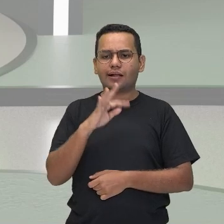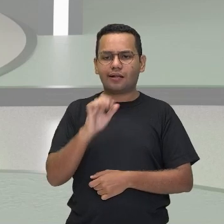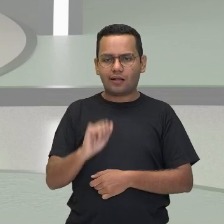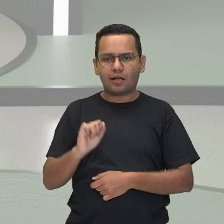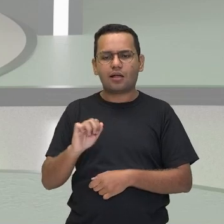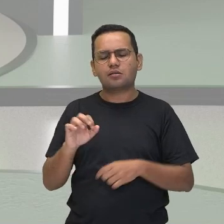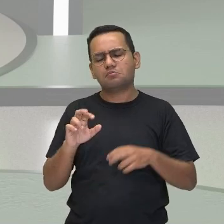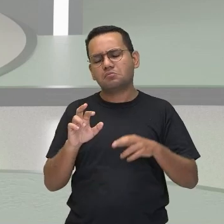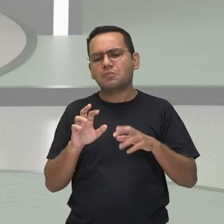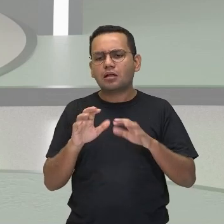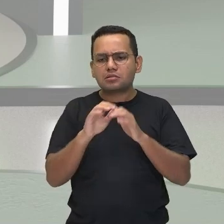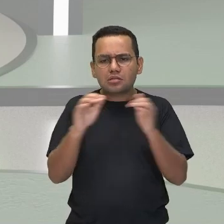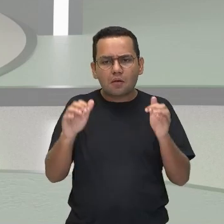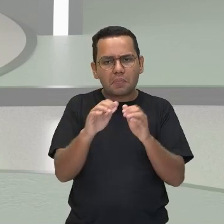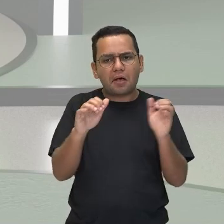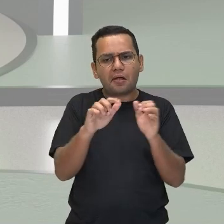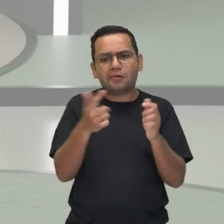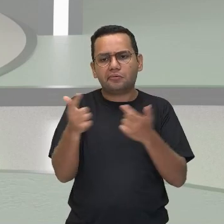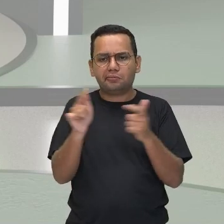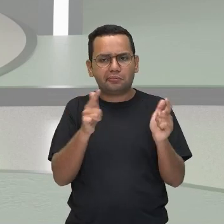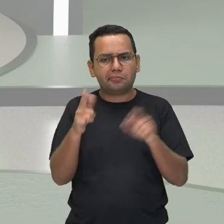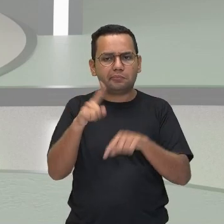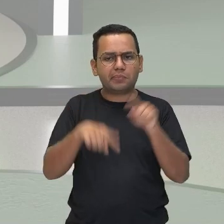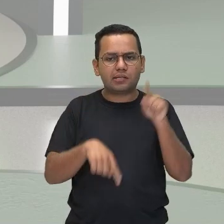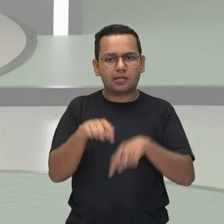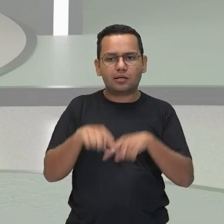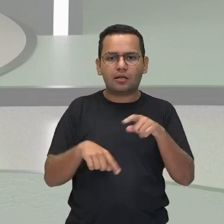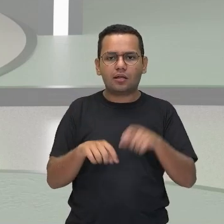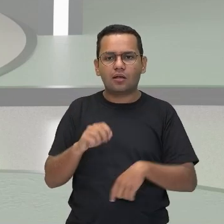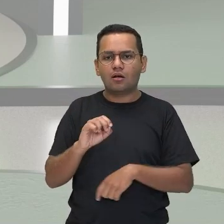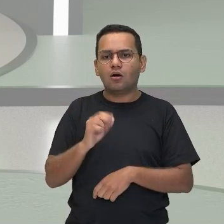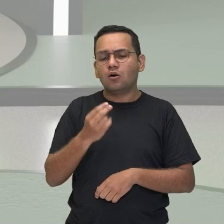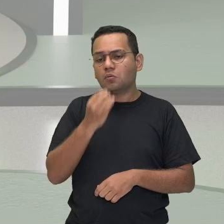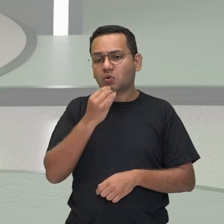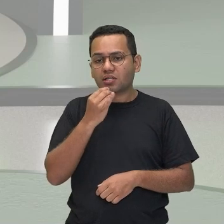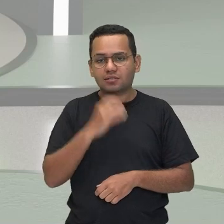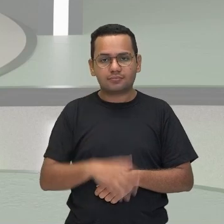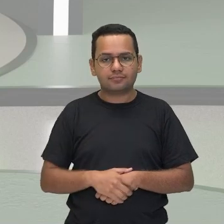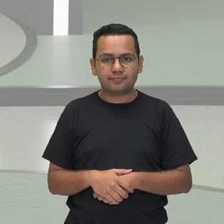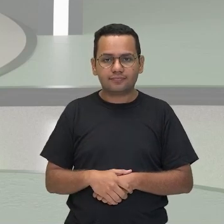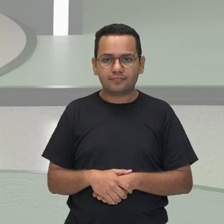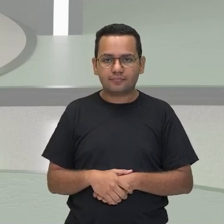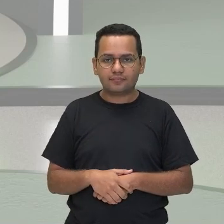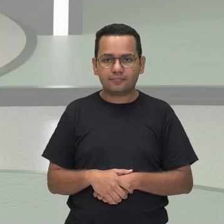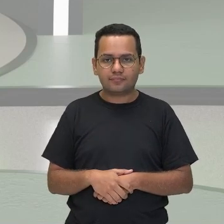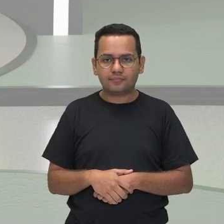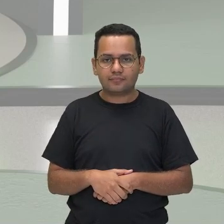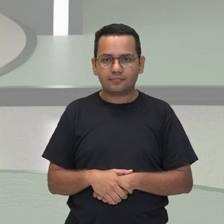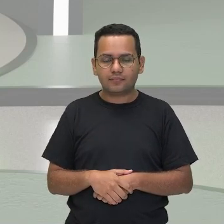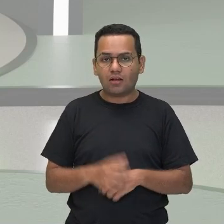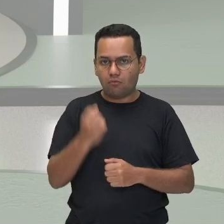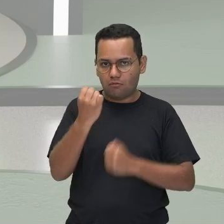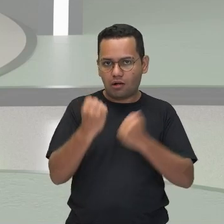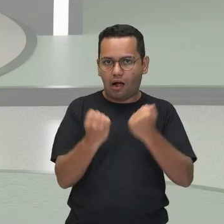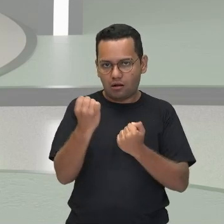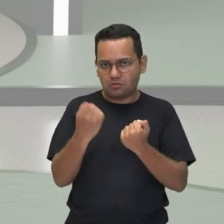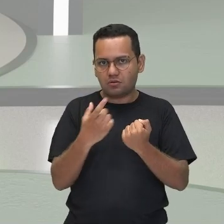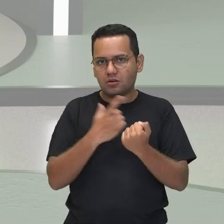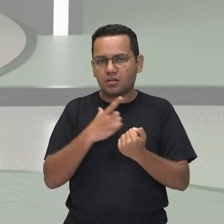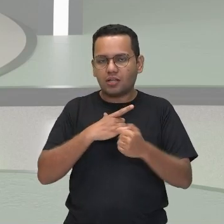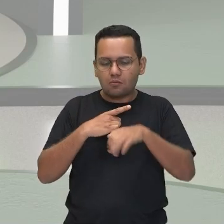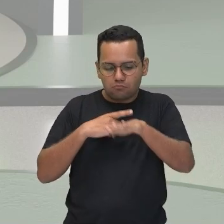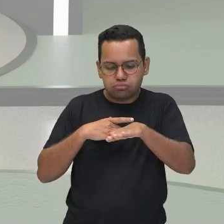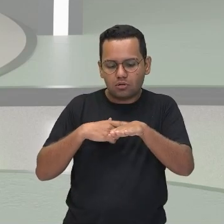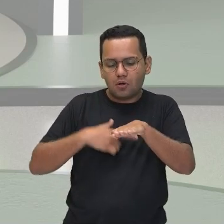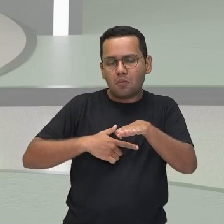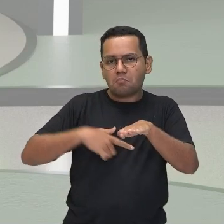para reciclagem de partes, por exemplo, de plástico do carro. Um carro ele é feito de partes metálicas, né, tem alumínio, tem ferro e